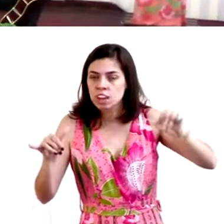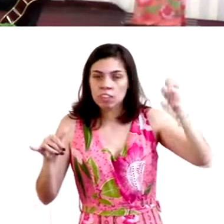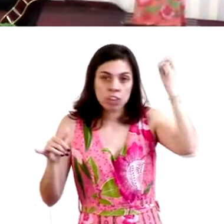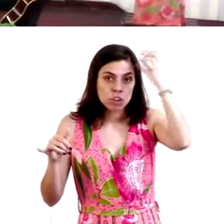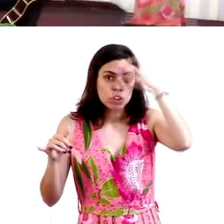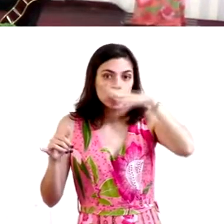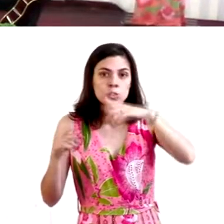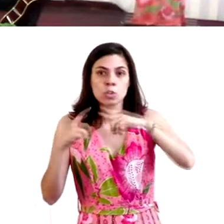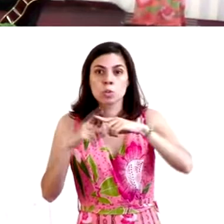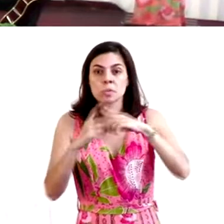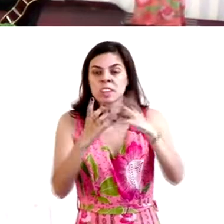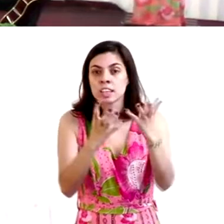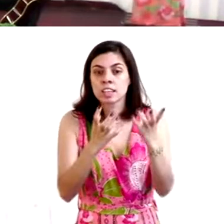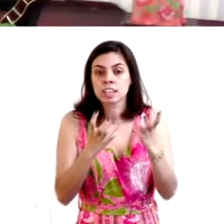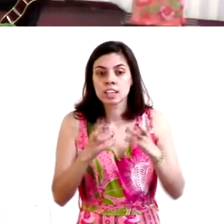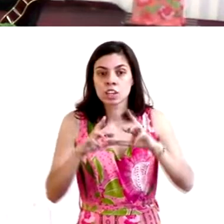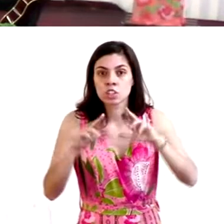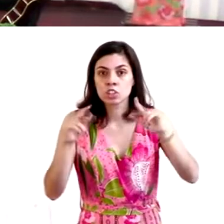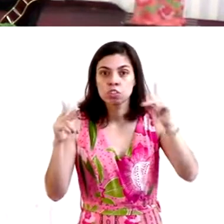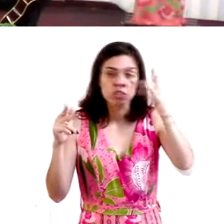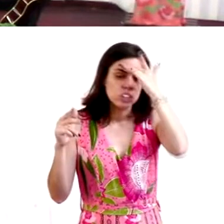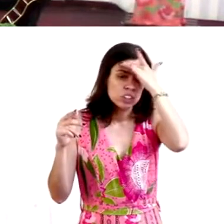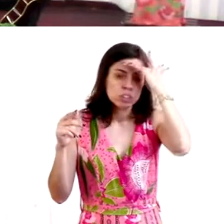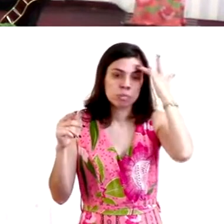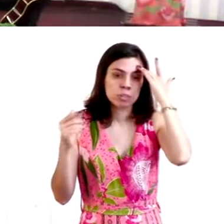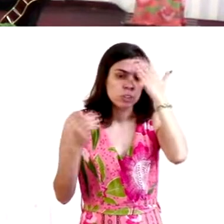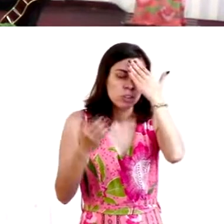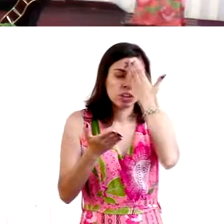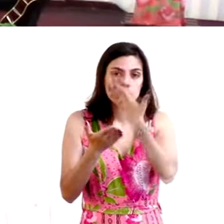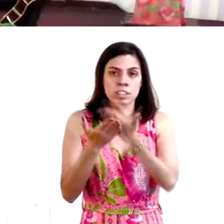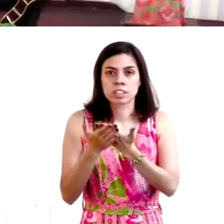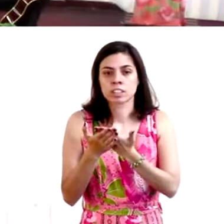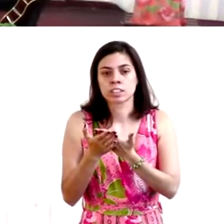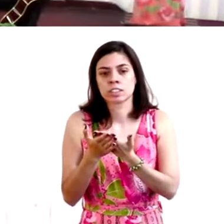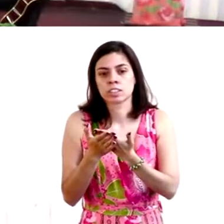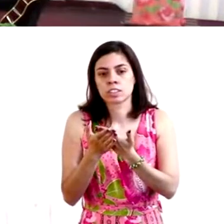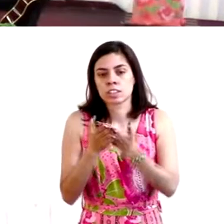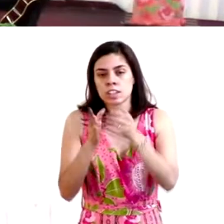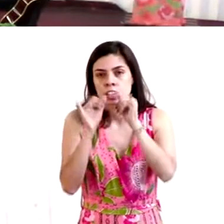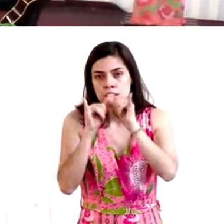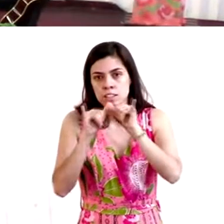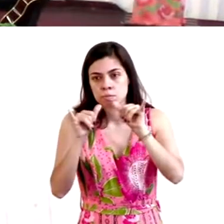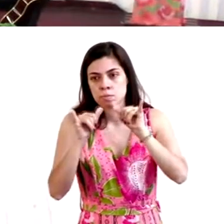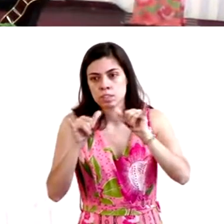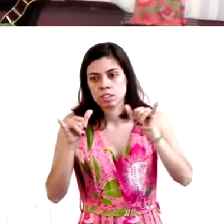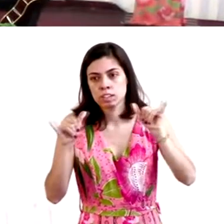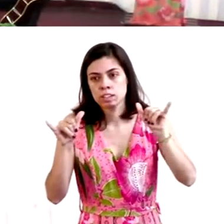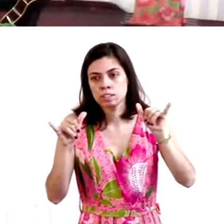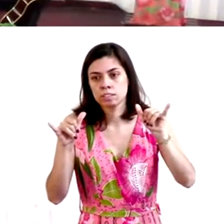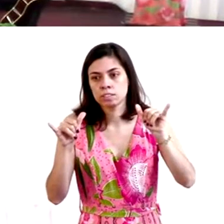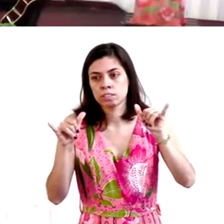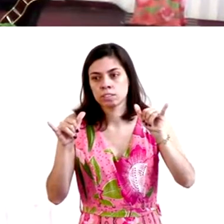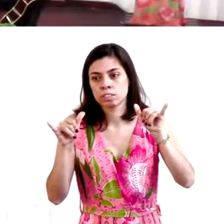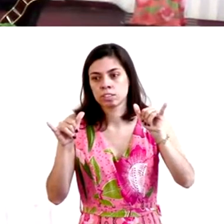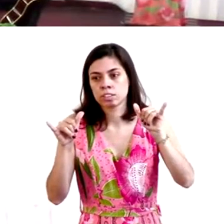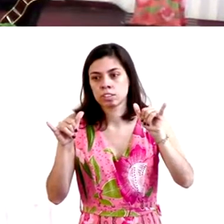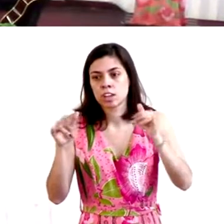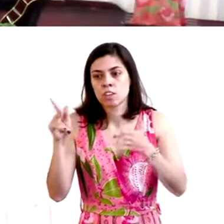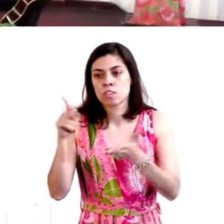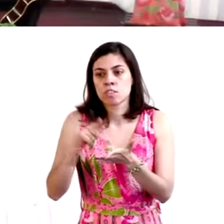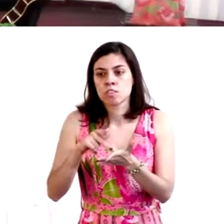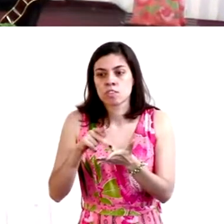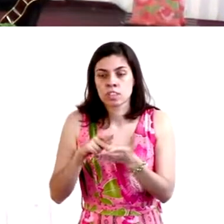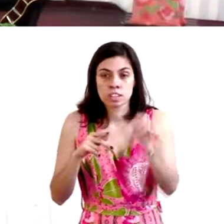dele. Ele não era a luz, mas veio para que testificasse da luz, a saber, a